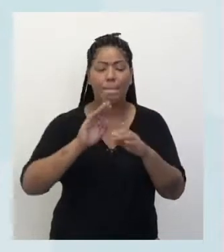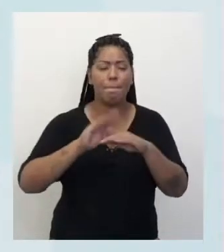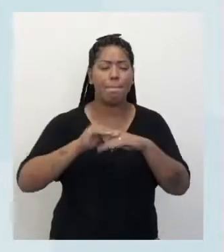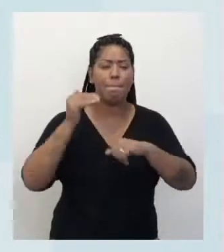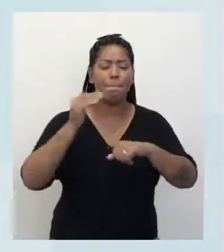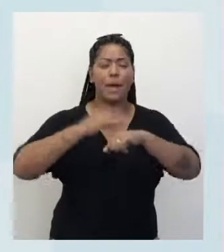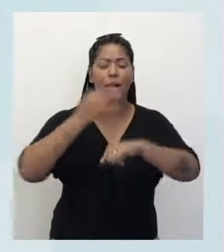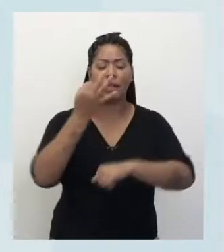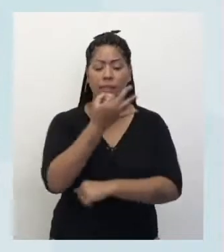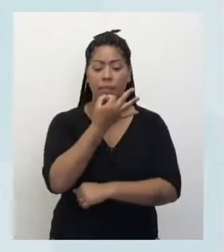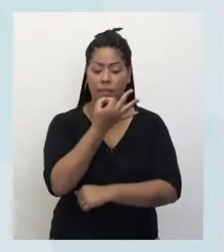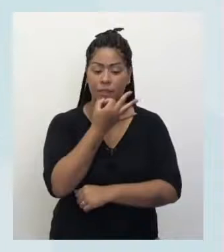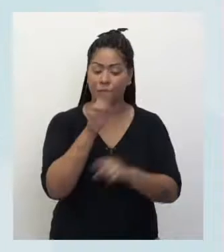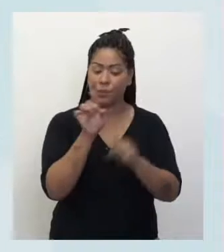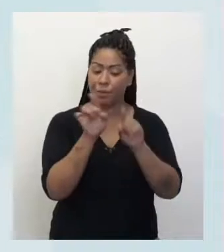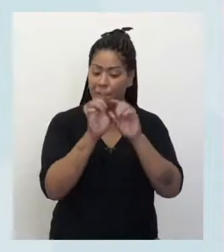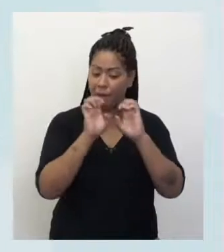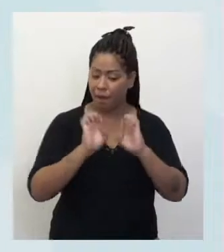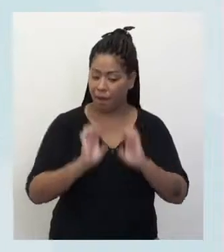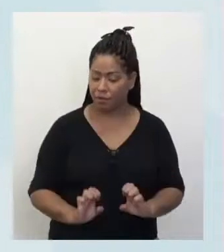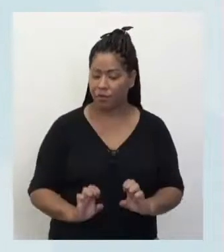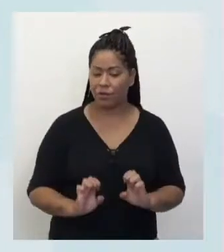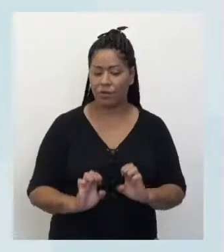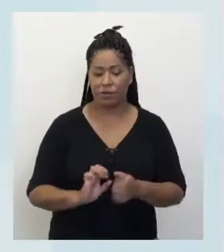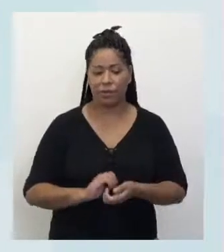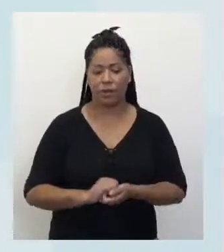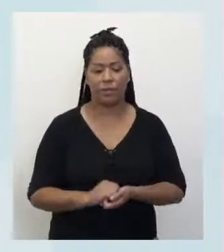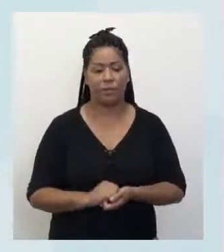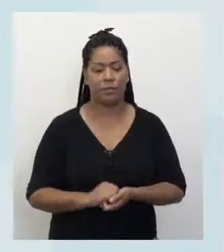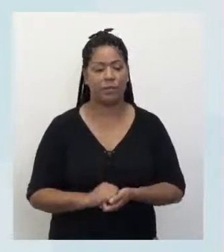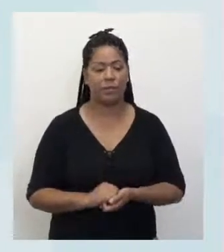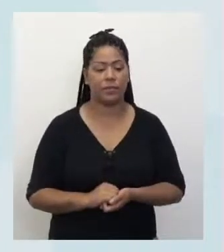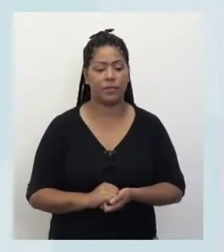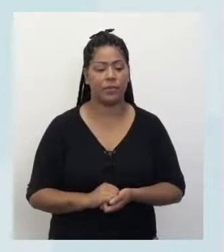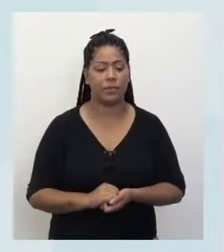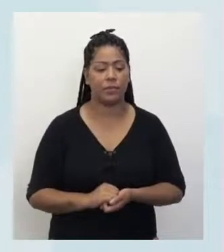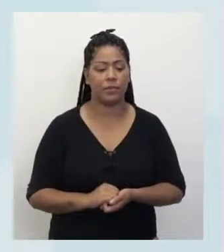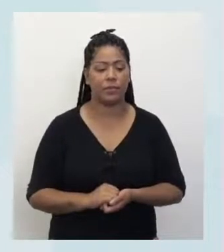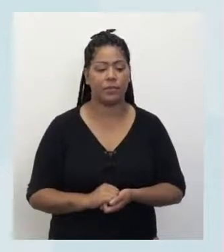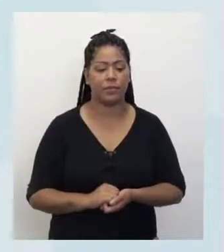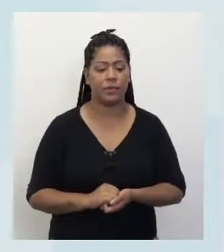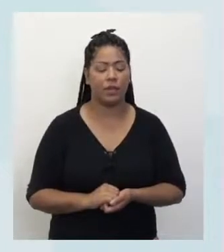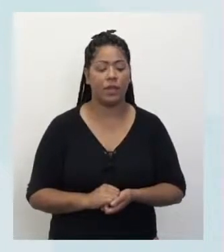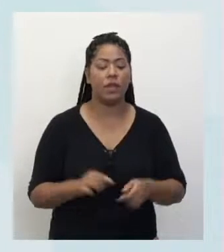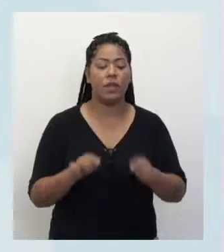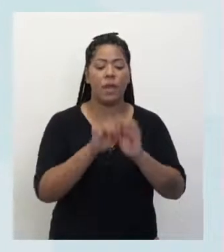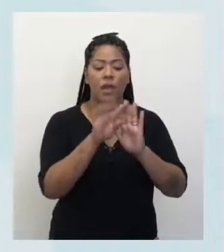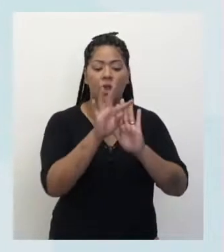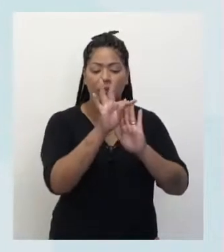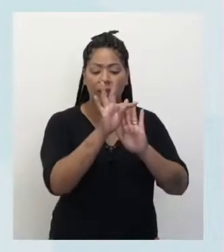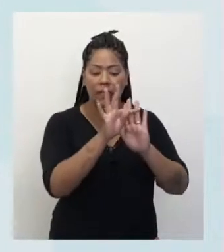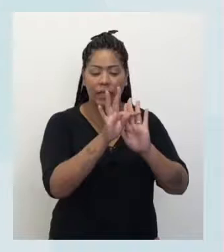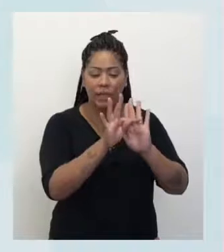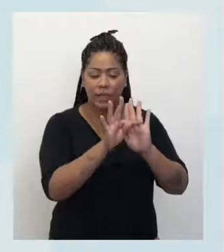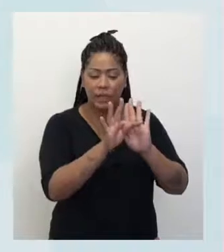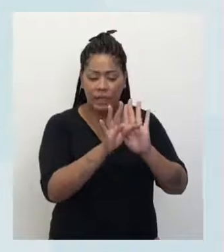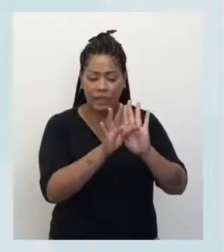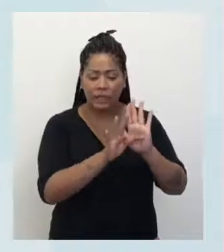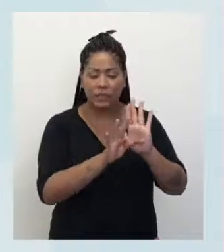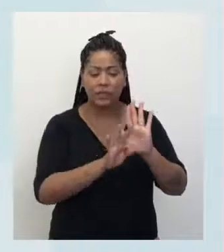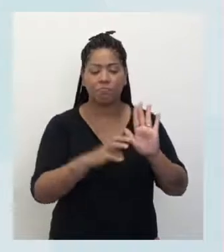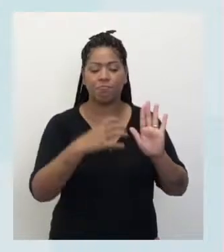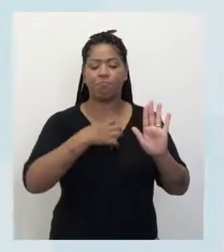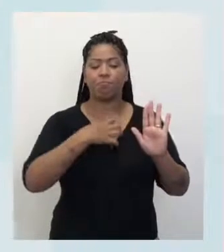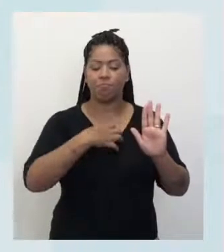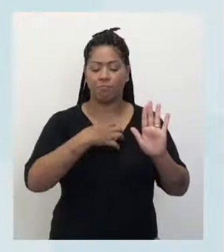e ética nas redes sociais. Segunda habilidade, inferir em textos multissemióticos o efeito